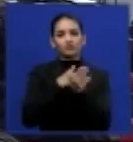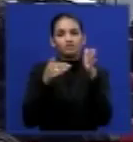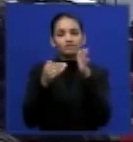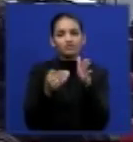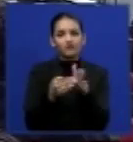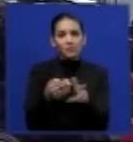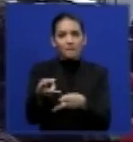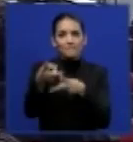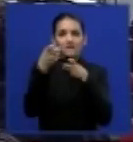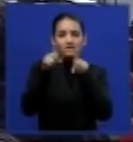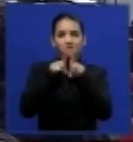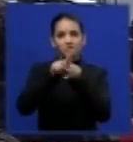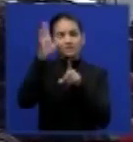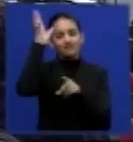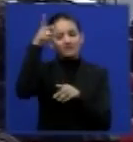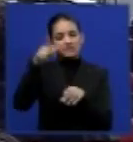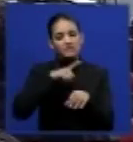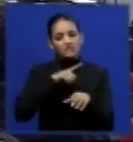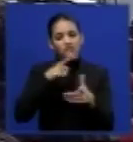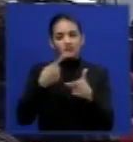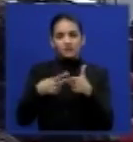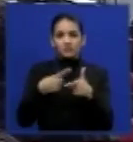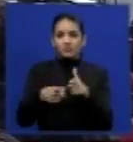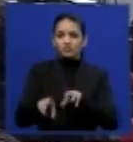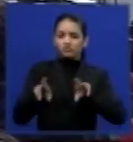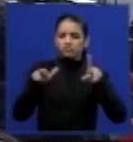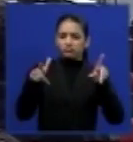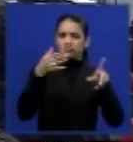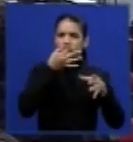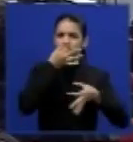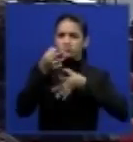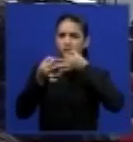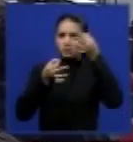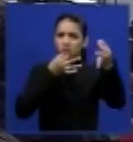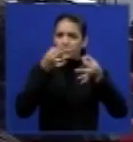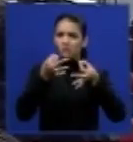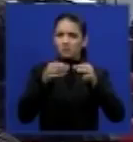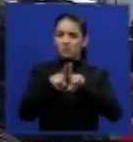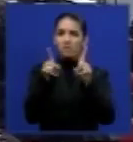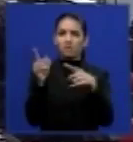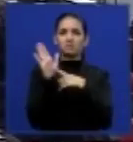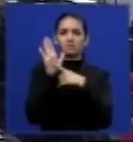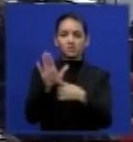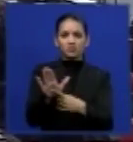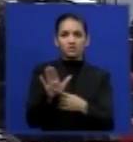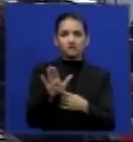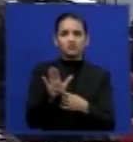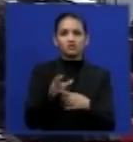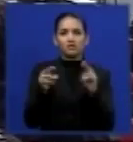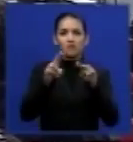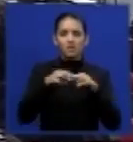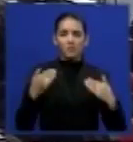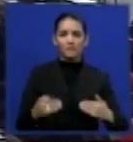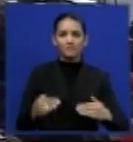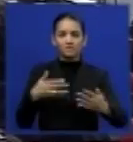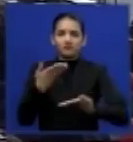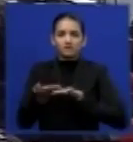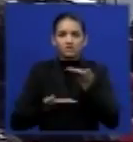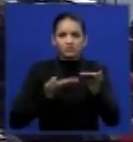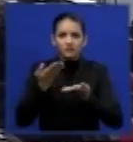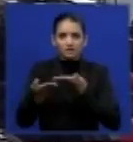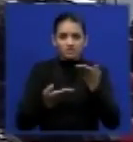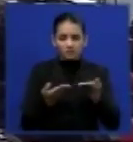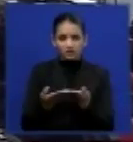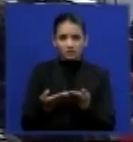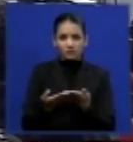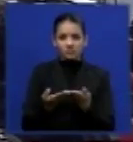solução de controversias Isso demonstra eh no entendimento do ministério das relações